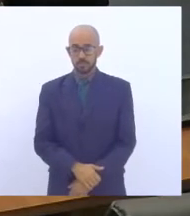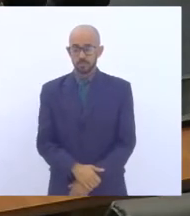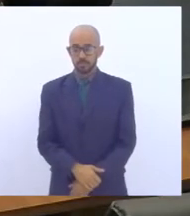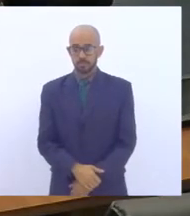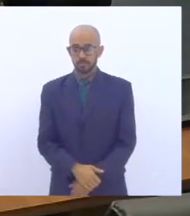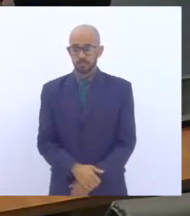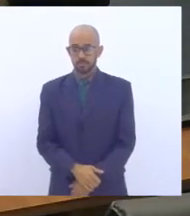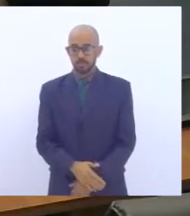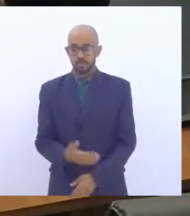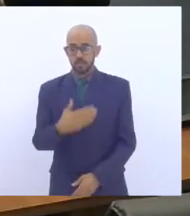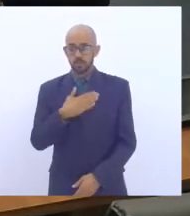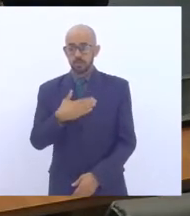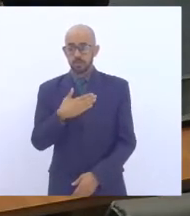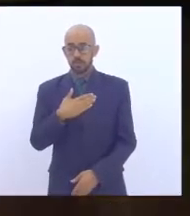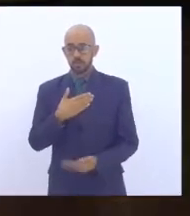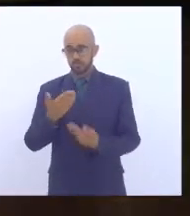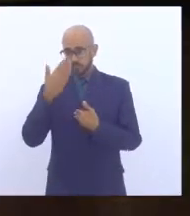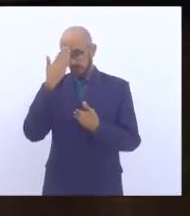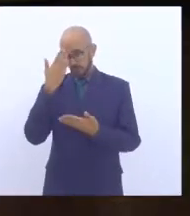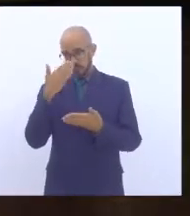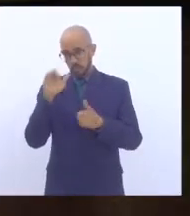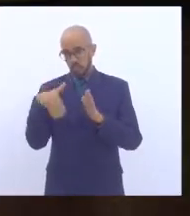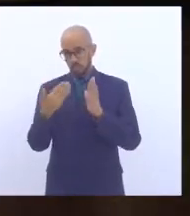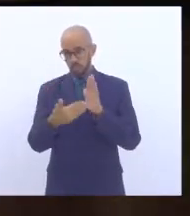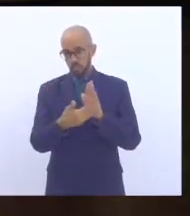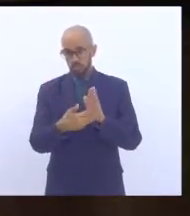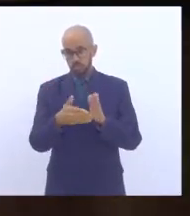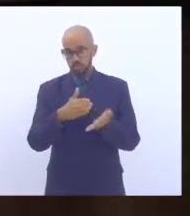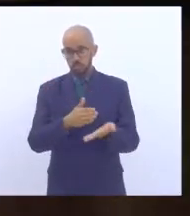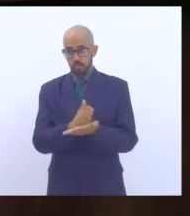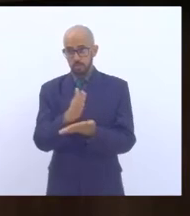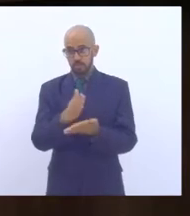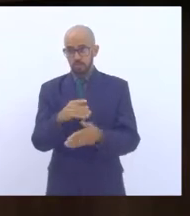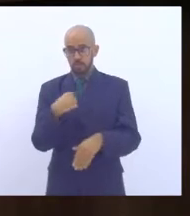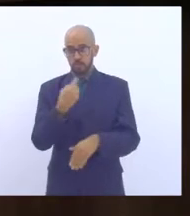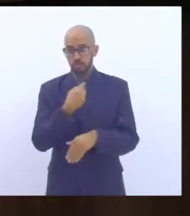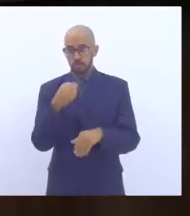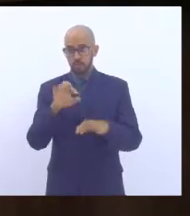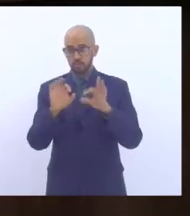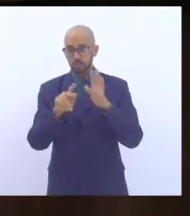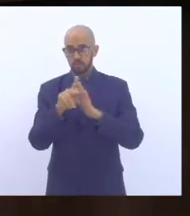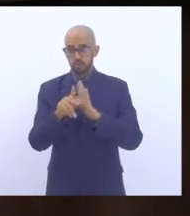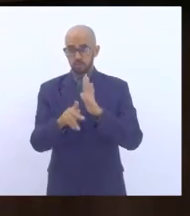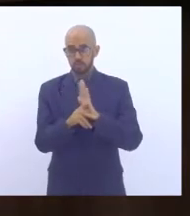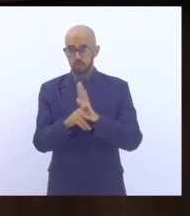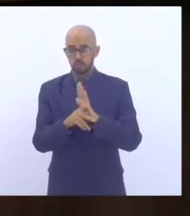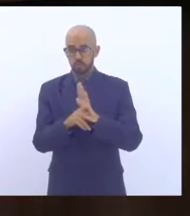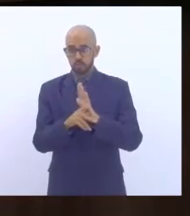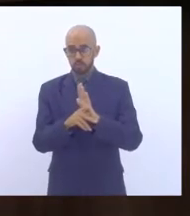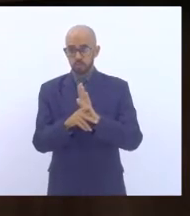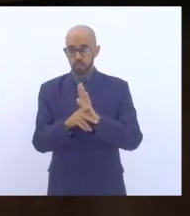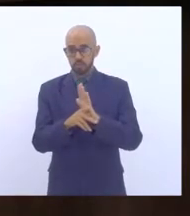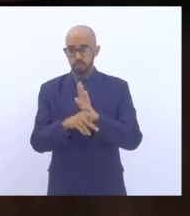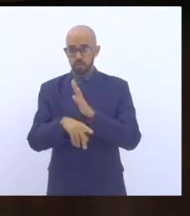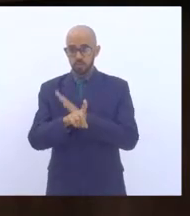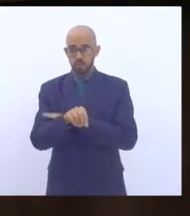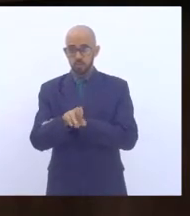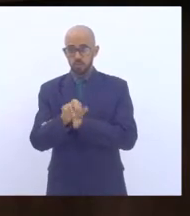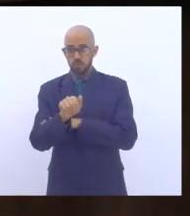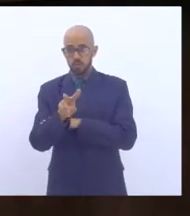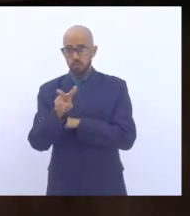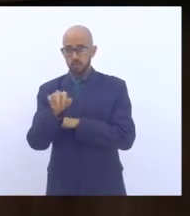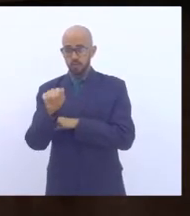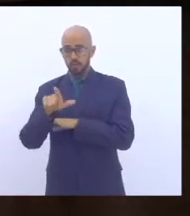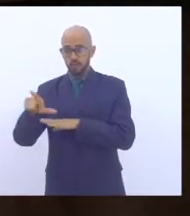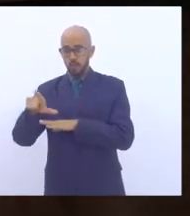bom queria agradecer a todos pela aprovação do nosso projeto protocolo do Val em